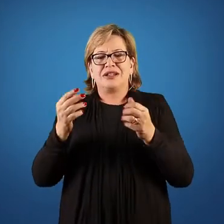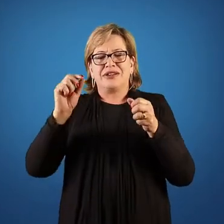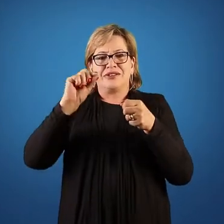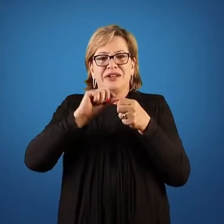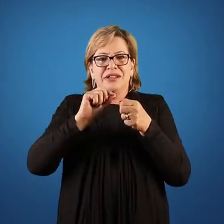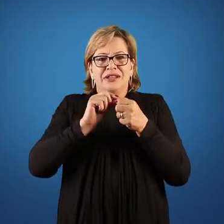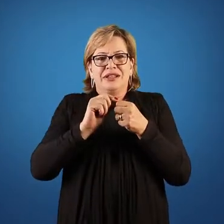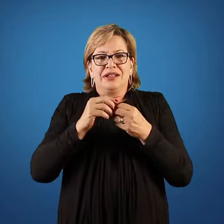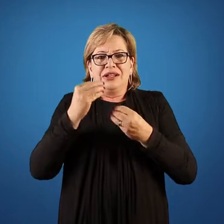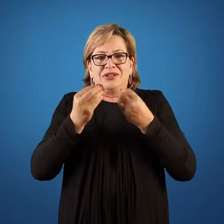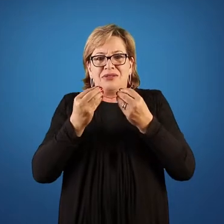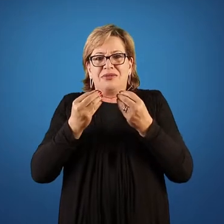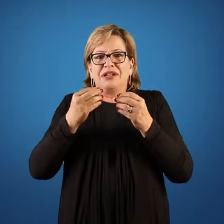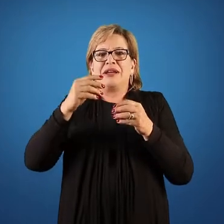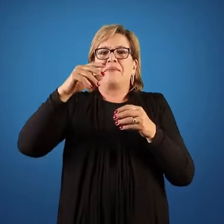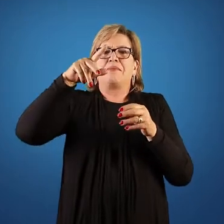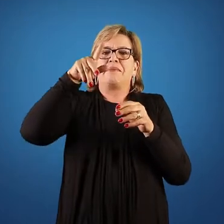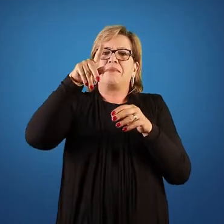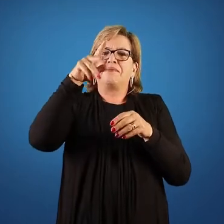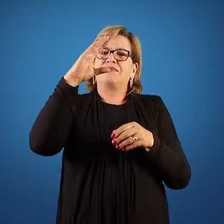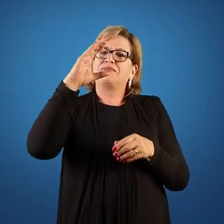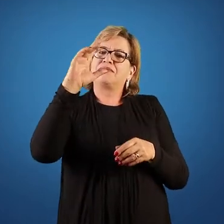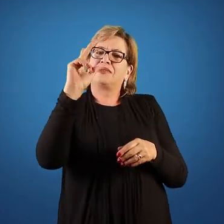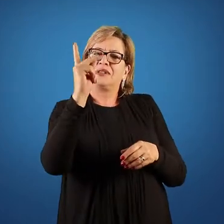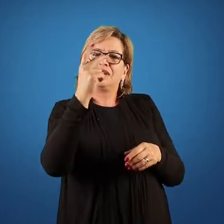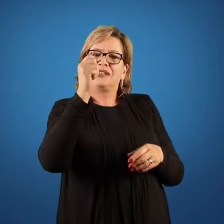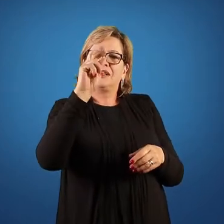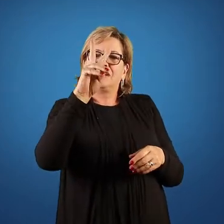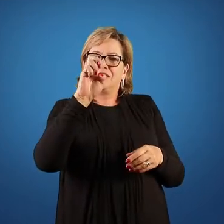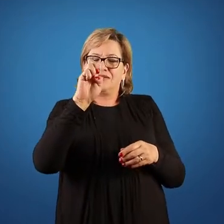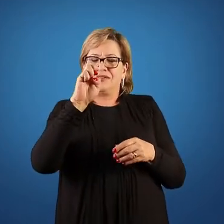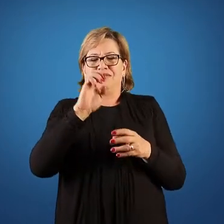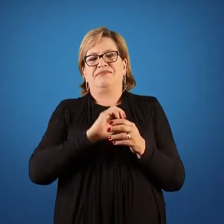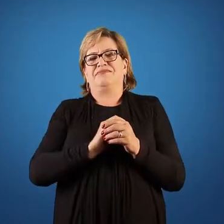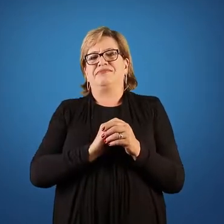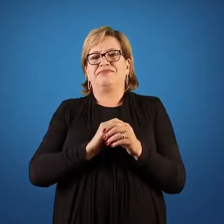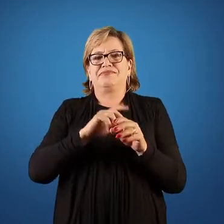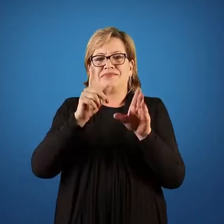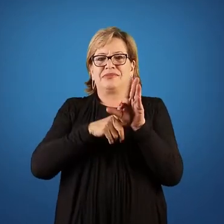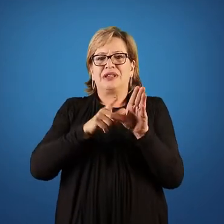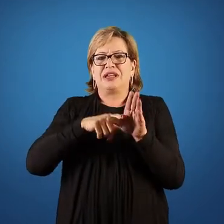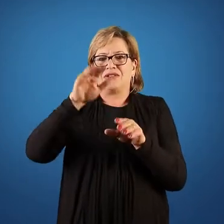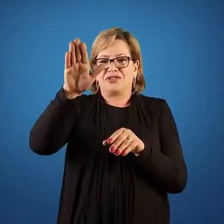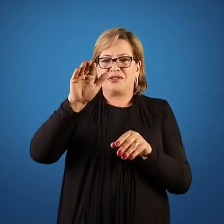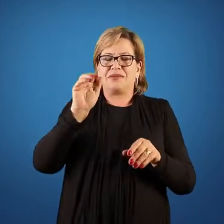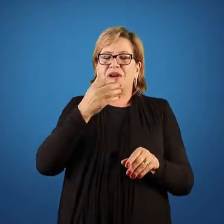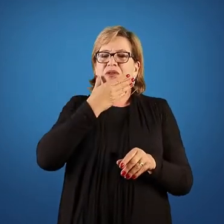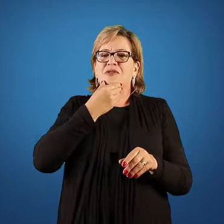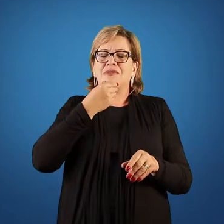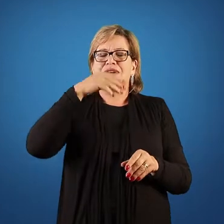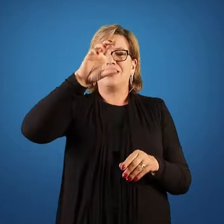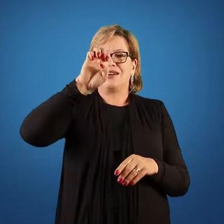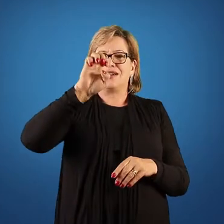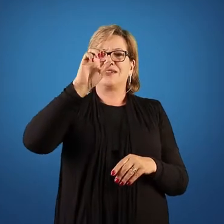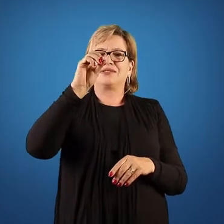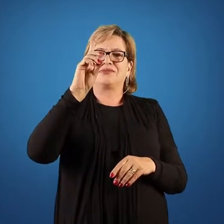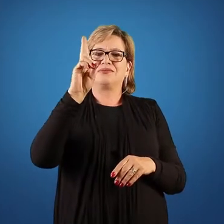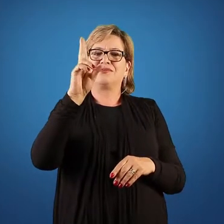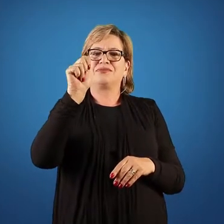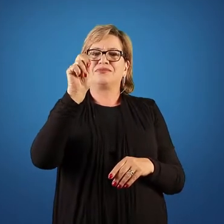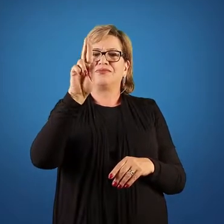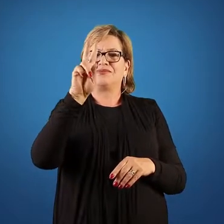fazer é a chave de pé. E para isso eu vou chamar o Eduardo, que é também aluno do curso de Educação Física aqui da Unicentro.